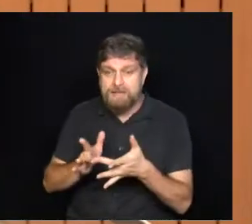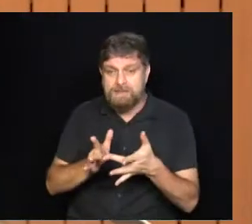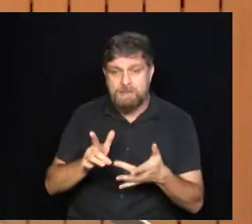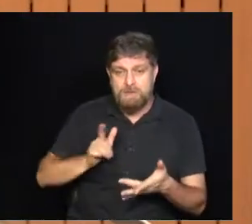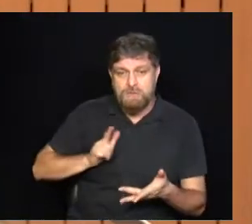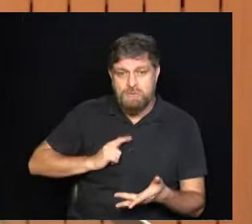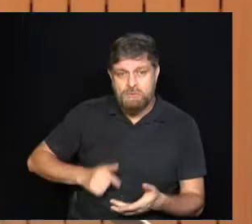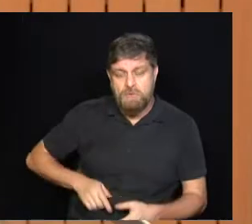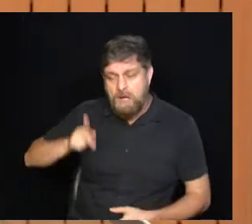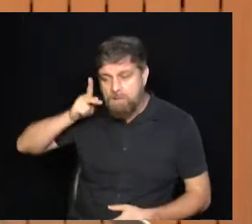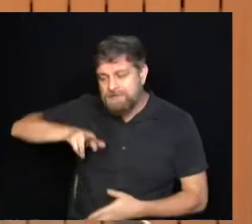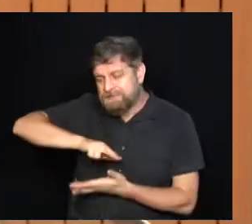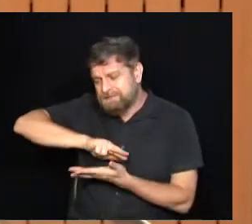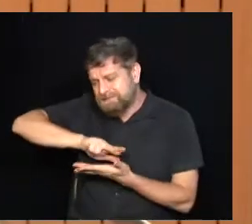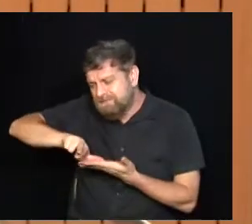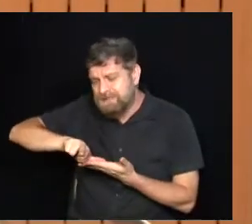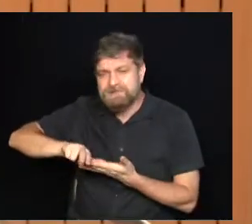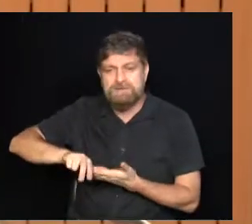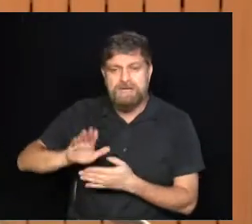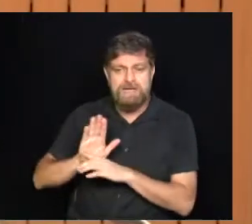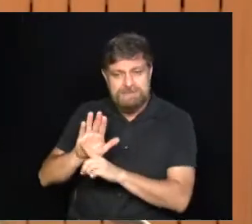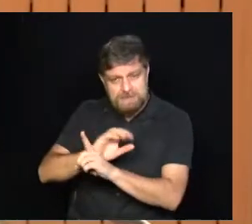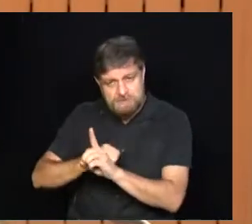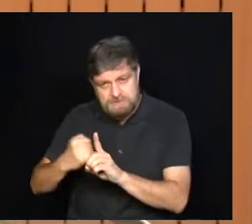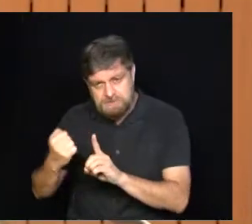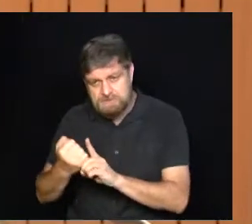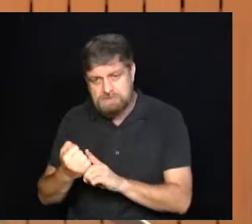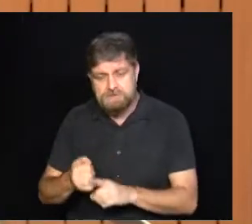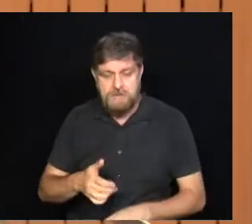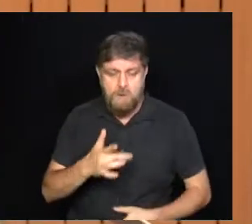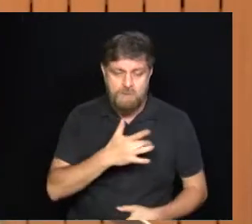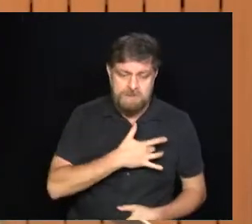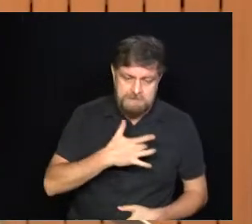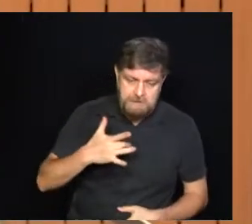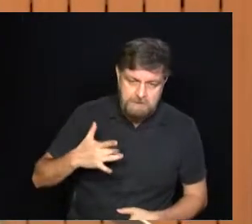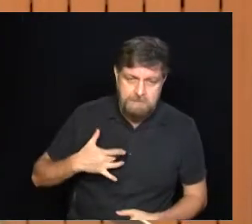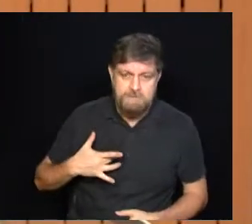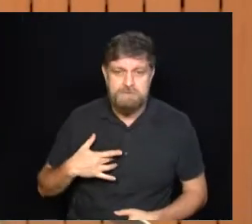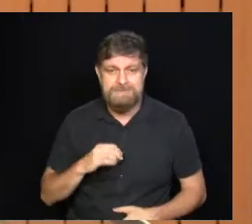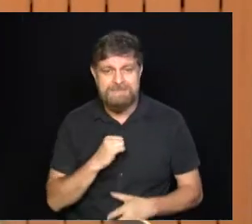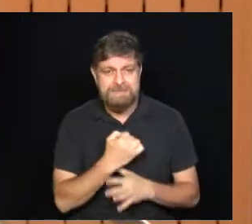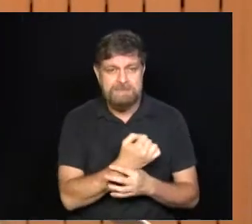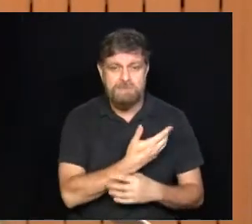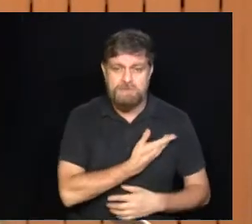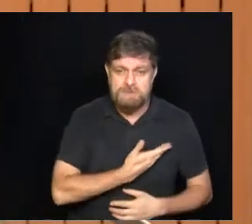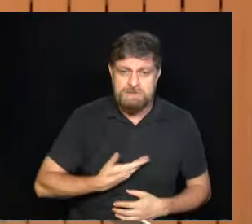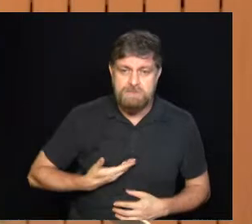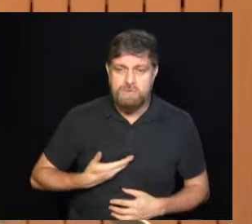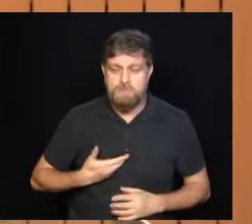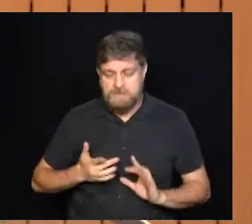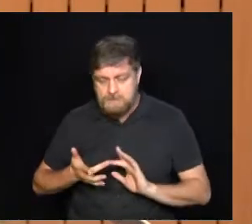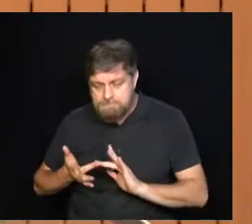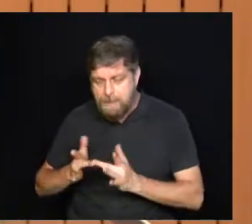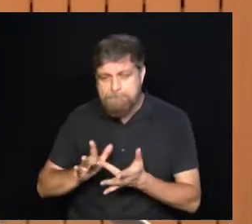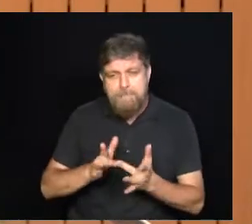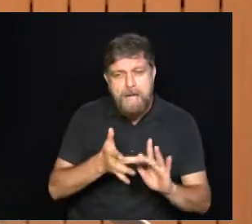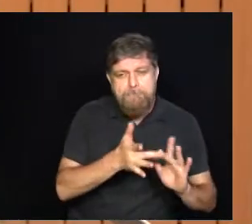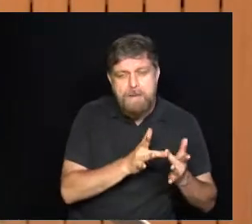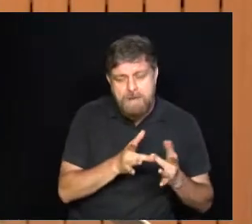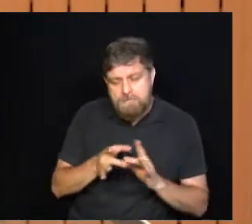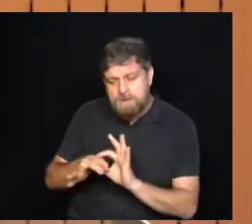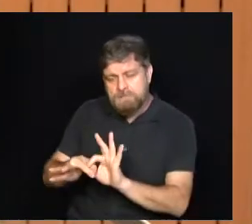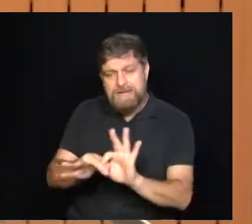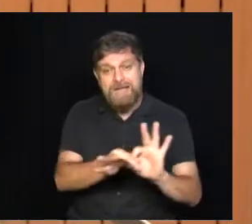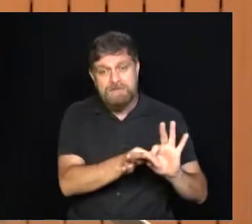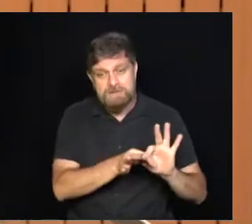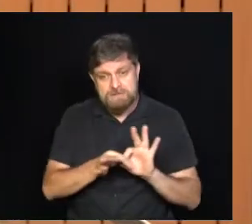demais políticas, assistência social, a saúde, segurança pública. Então, são ações que a gente